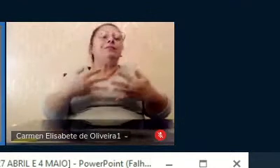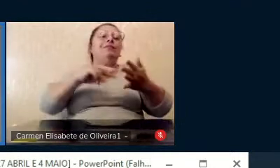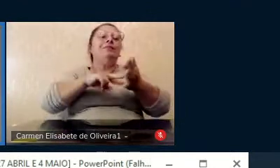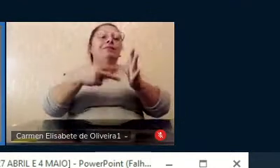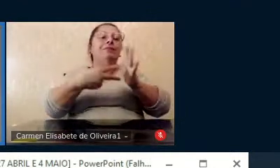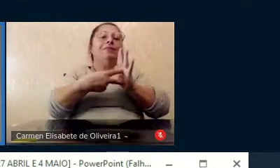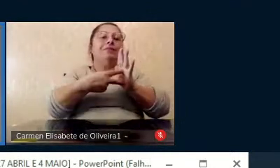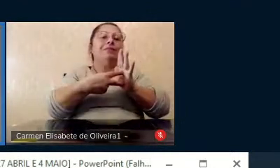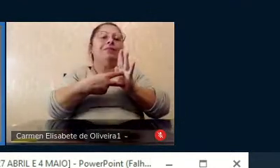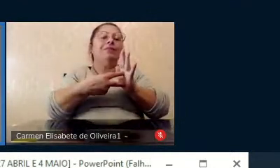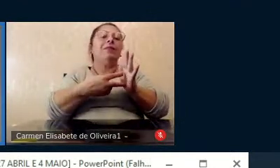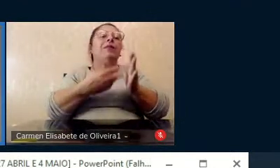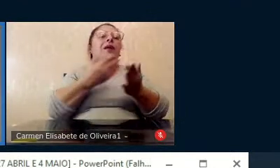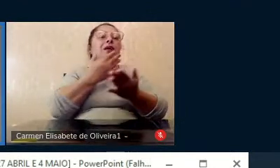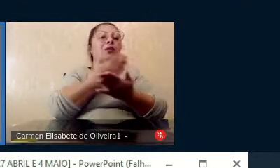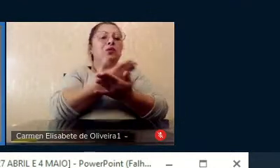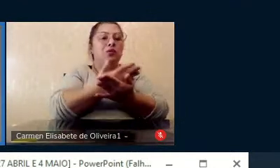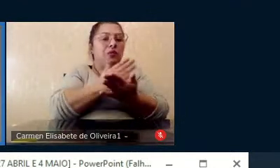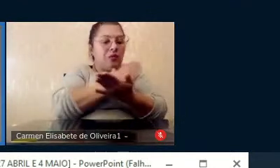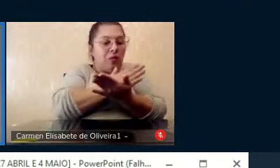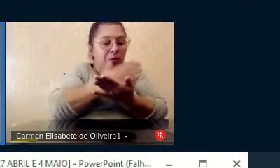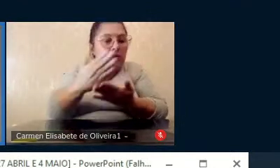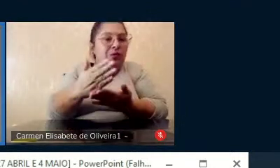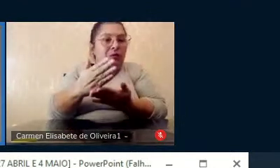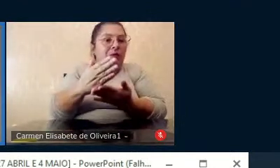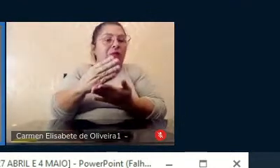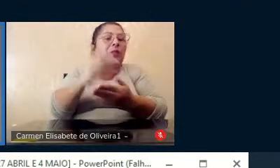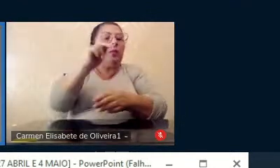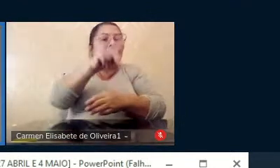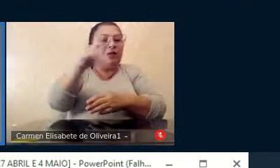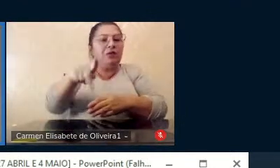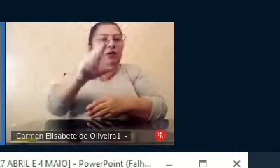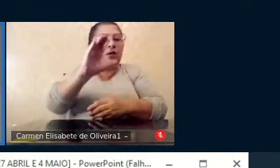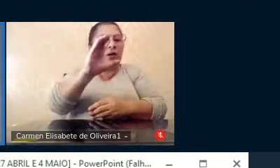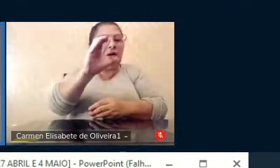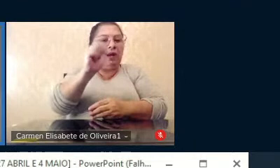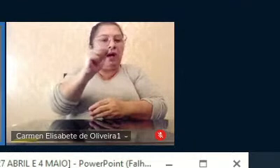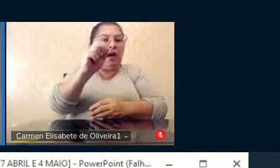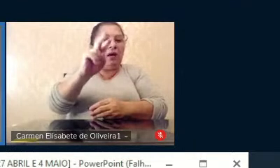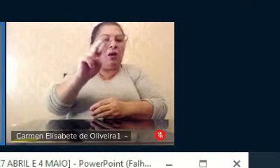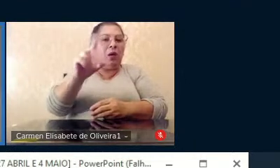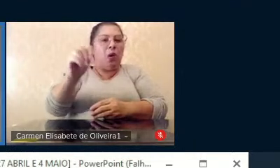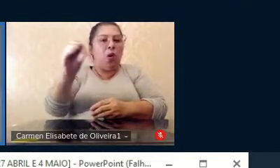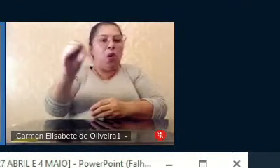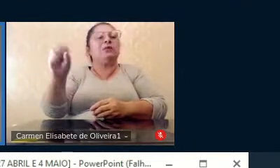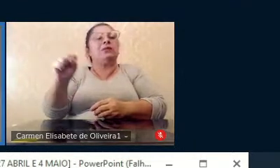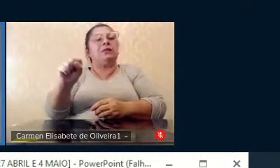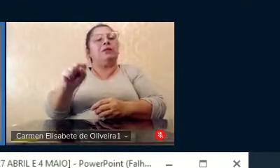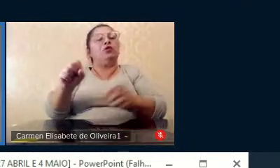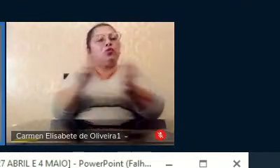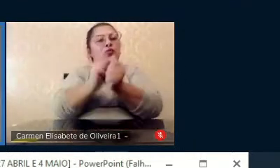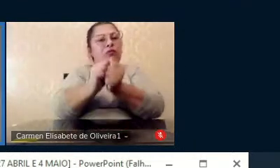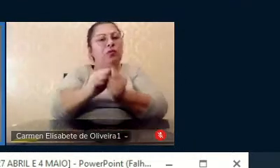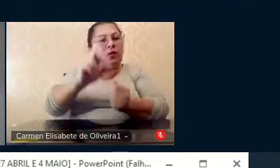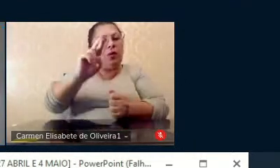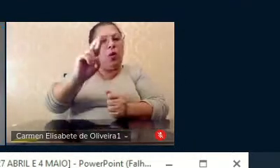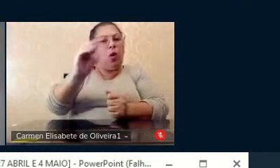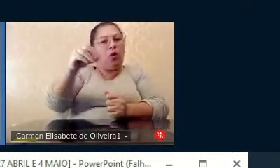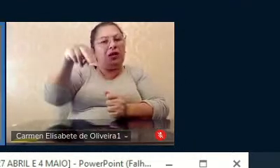Esses estudos começaram com o professor Carlos Scliar, dentro de um grupo de pesquisas, junto com a Ronice Quadros.